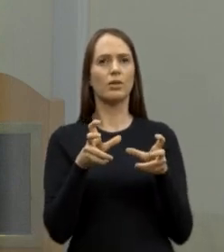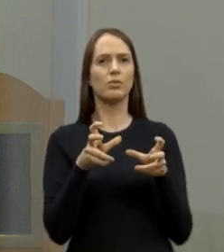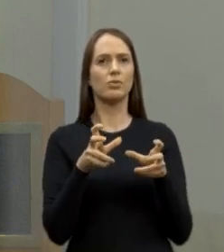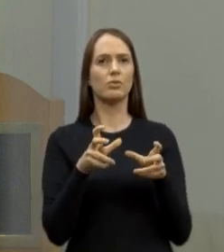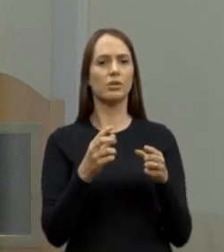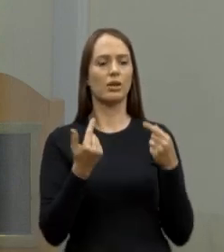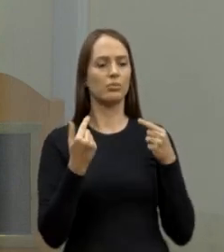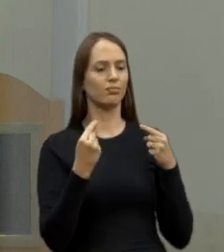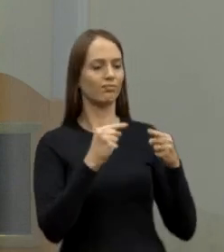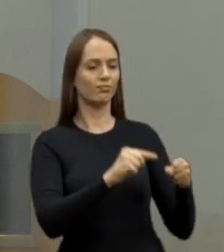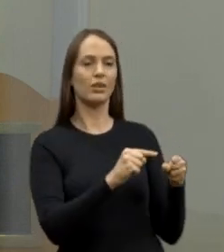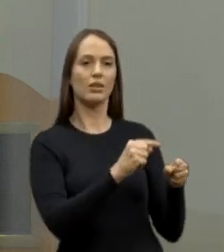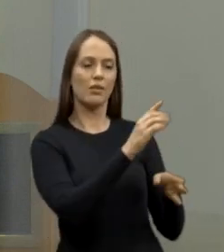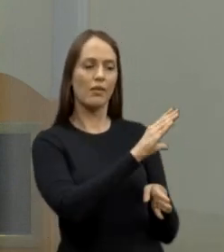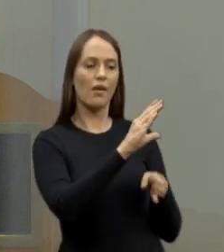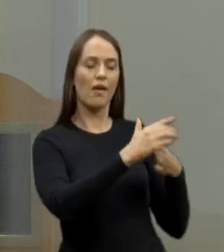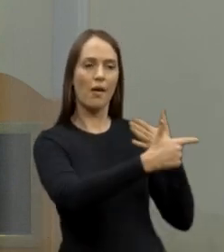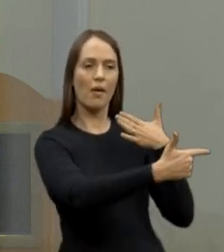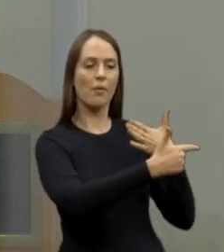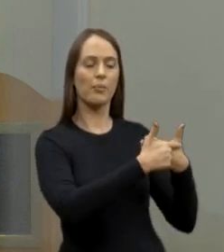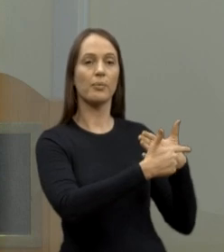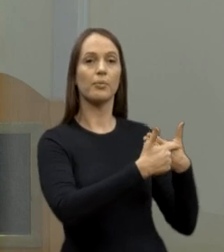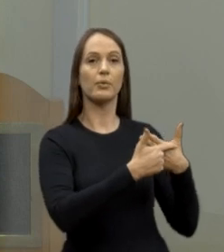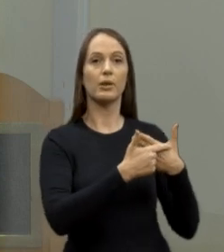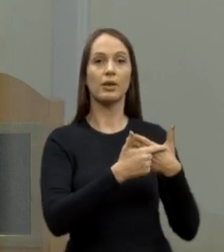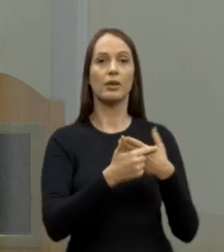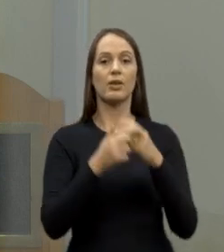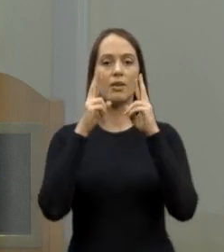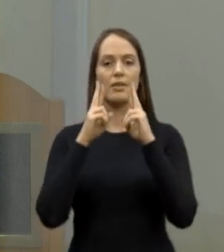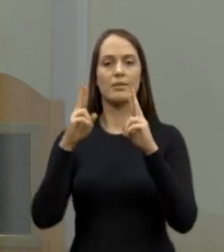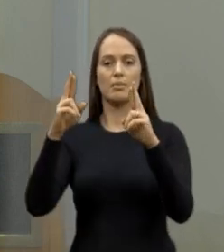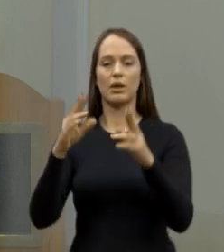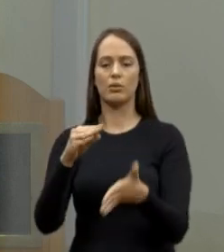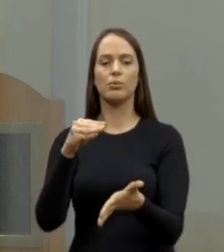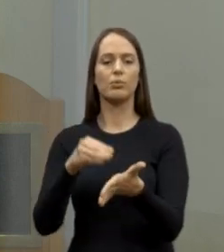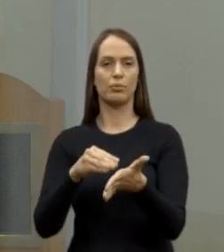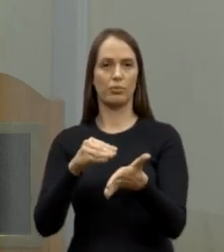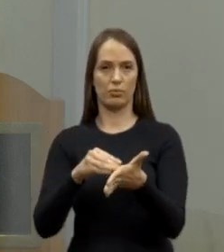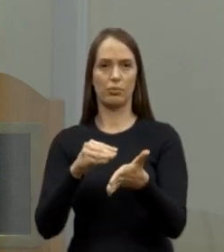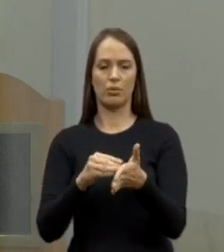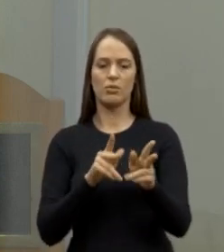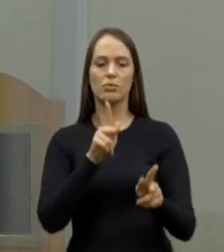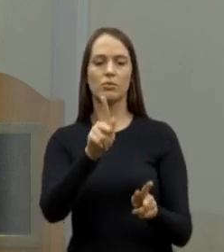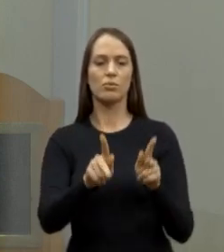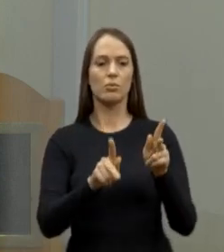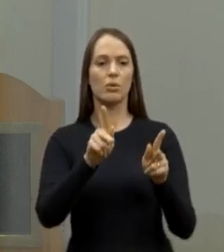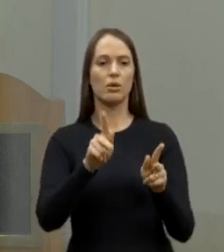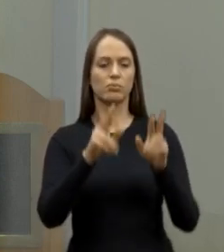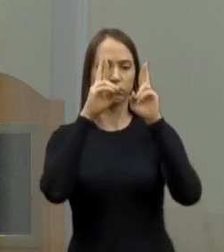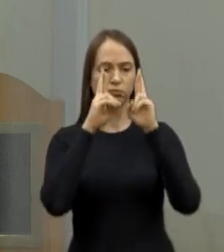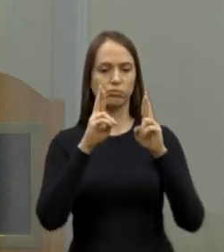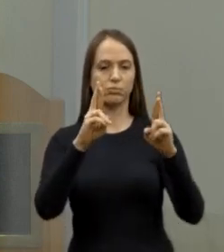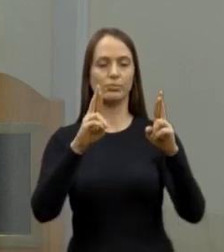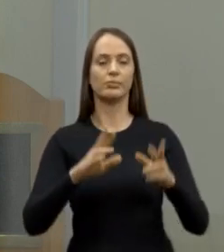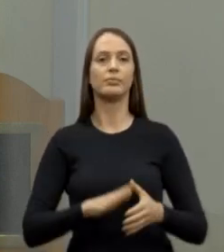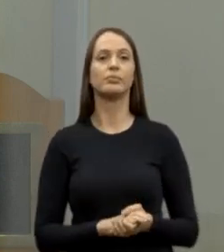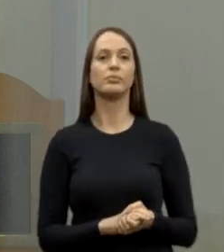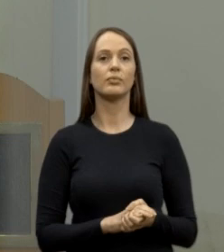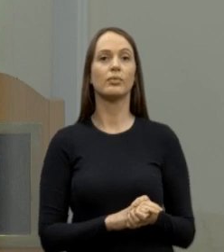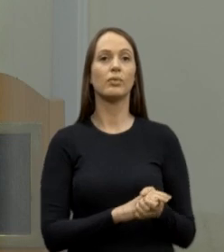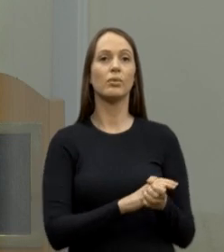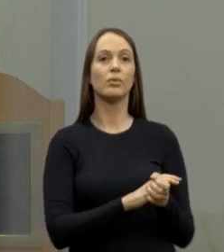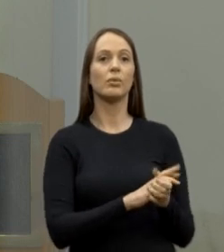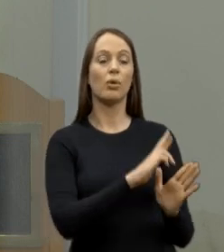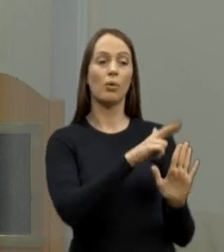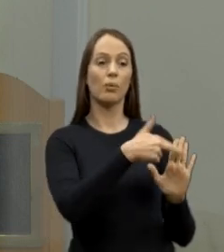desta Câmara e um desrespeito à confiança que a população deposita em nós. O projeto de resolução